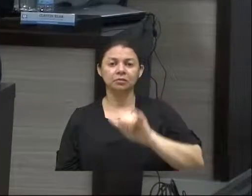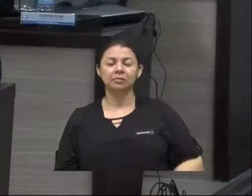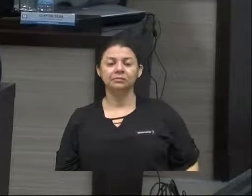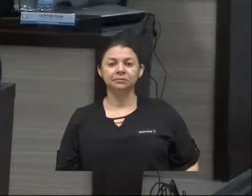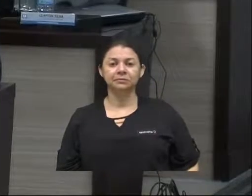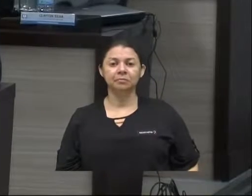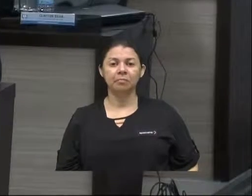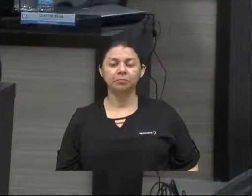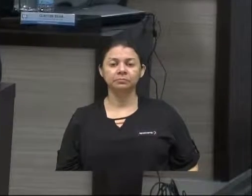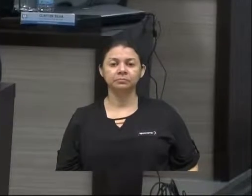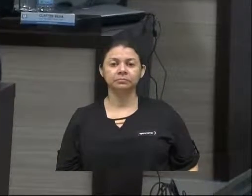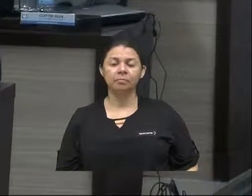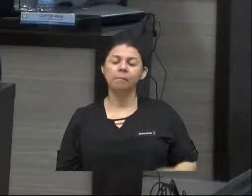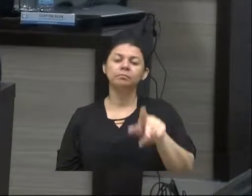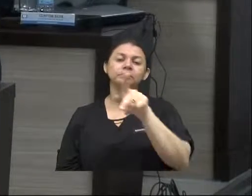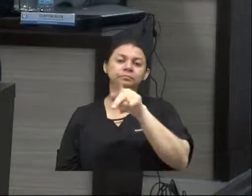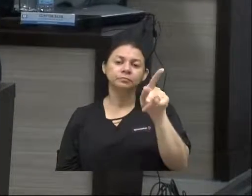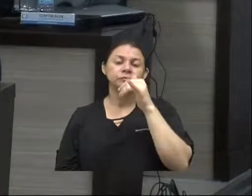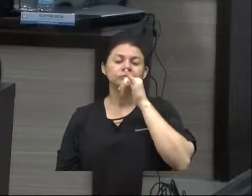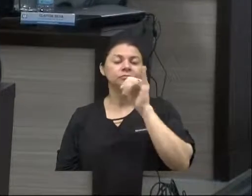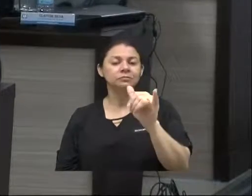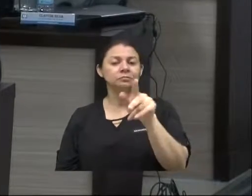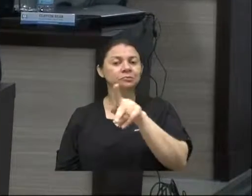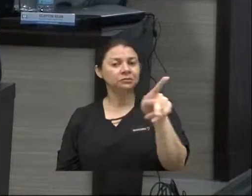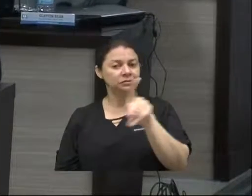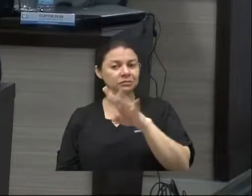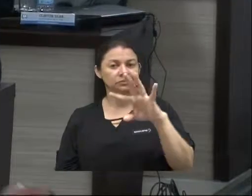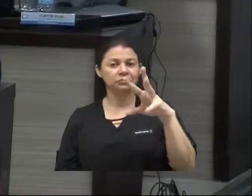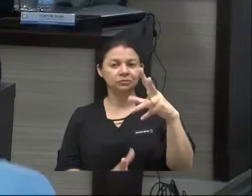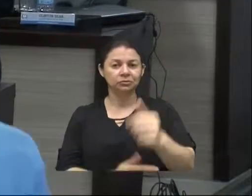Senhor presidente, nobres pares,